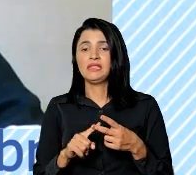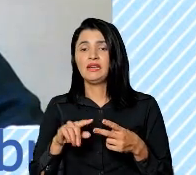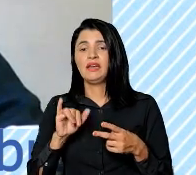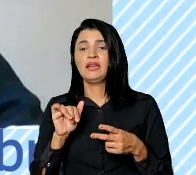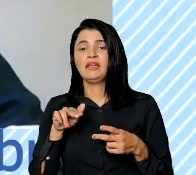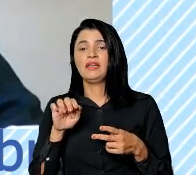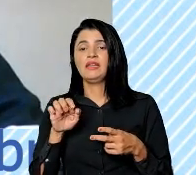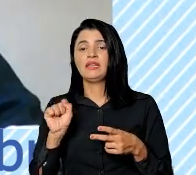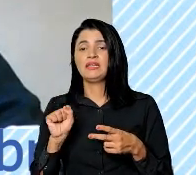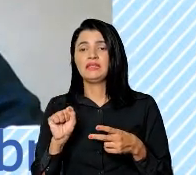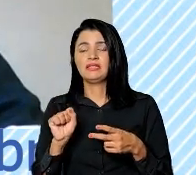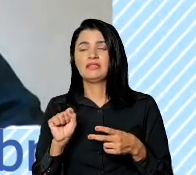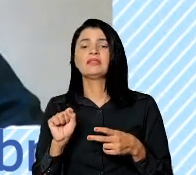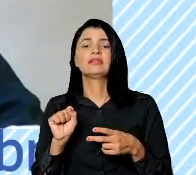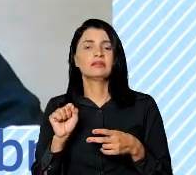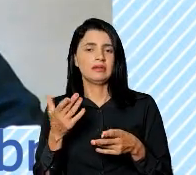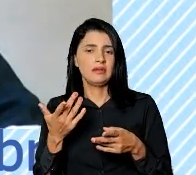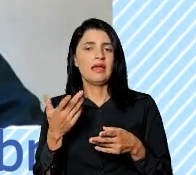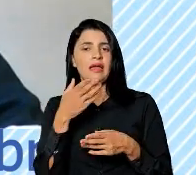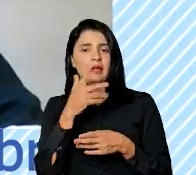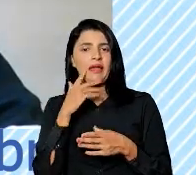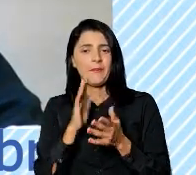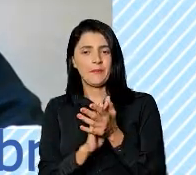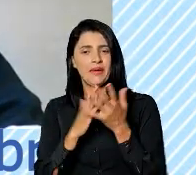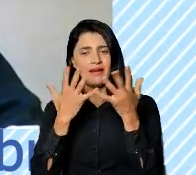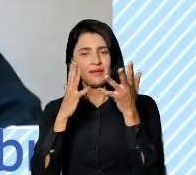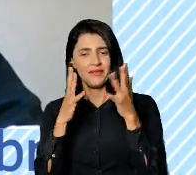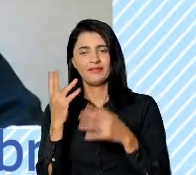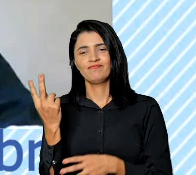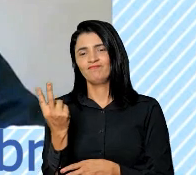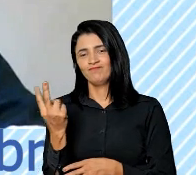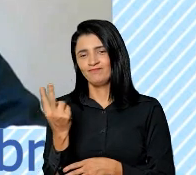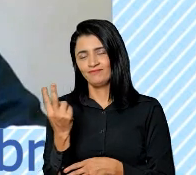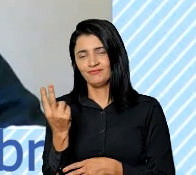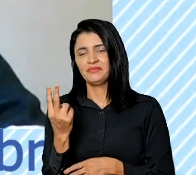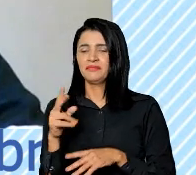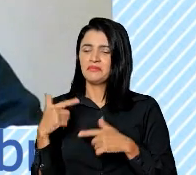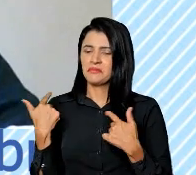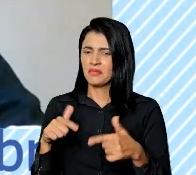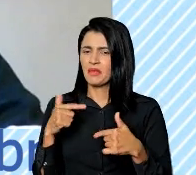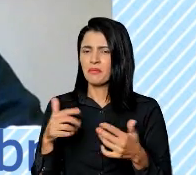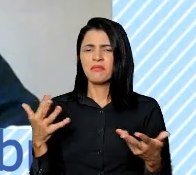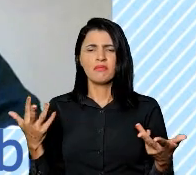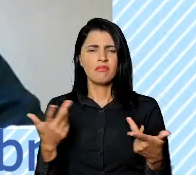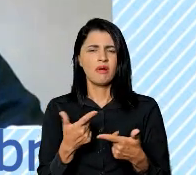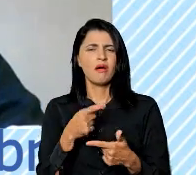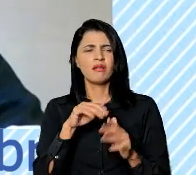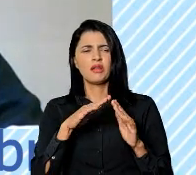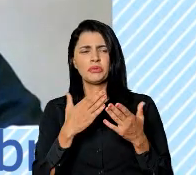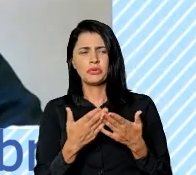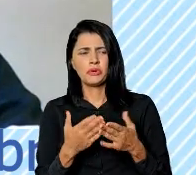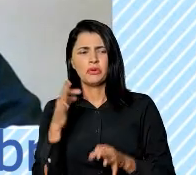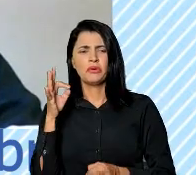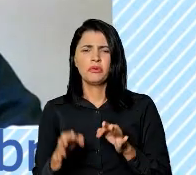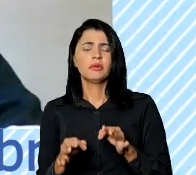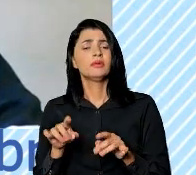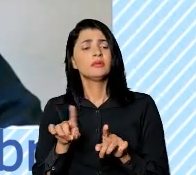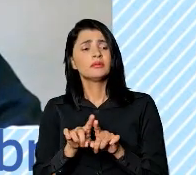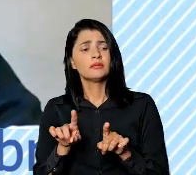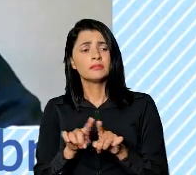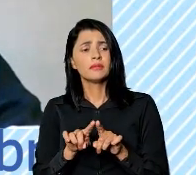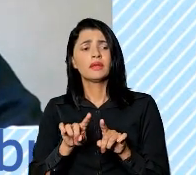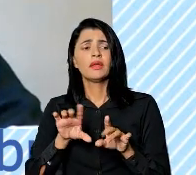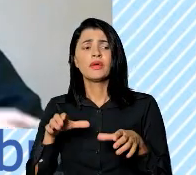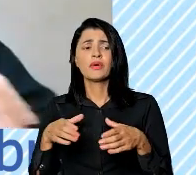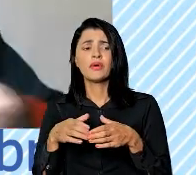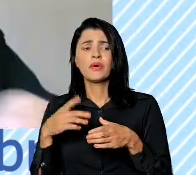Ficam aqui registrados meus parabéns a ambas, tanto pelo trabalho excelente na IMAG, que vem sendo desenvolvido, e na Comissão